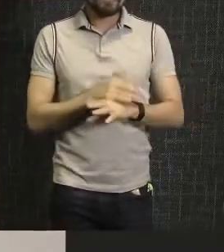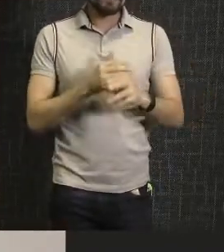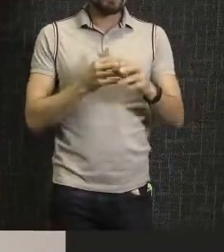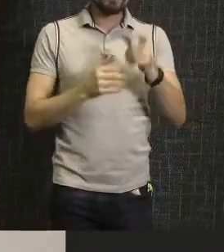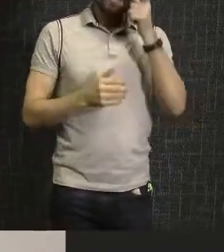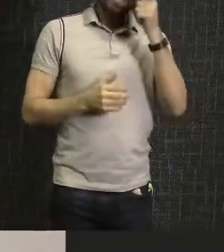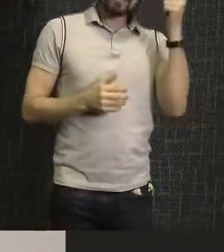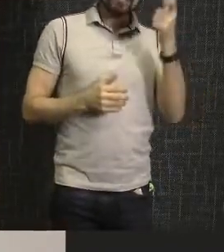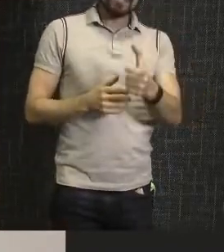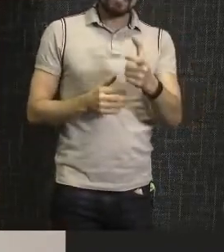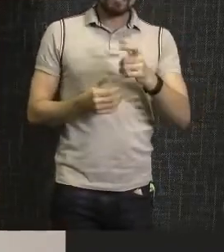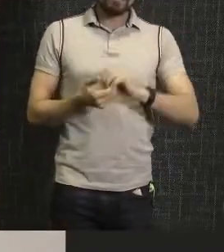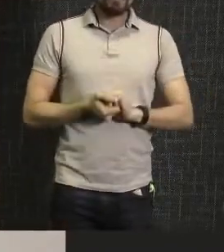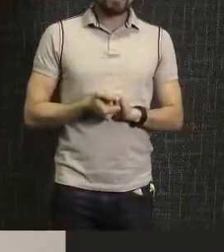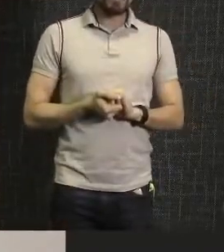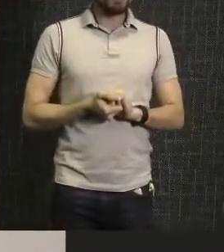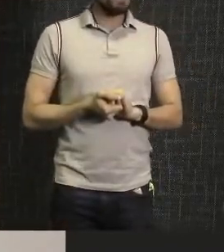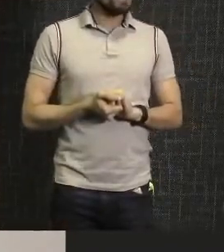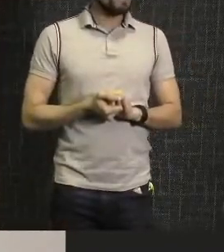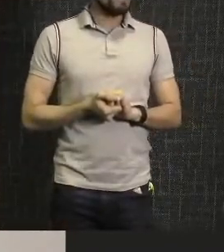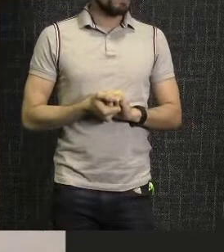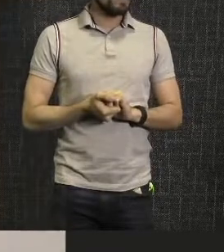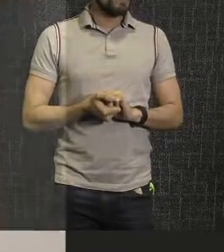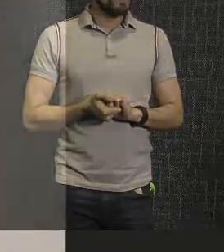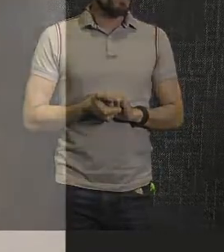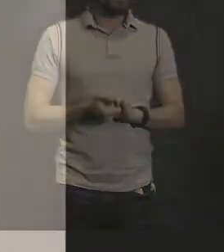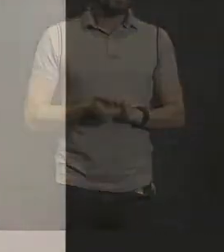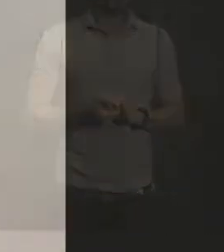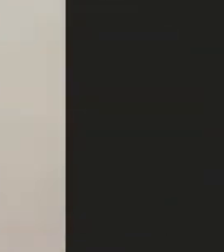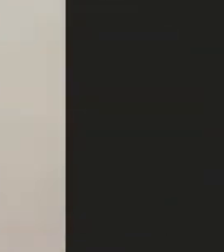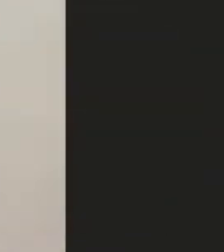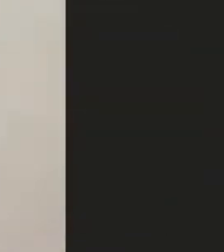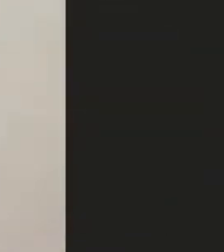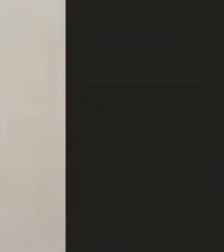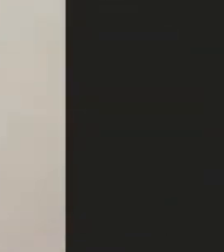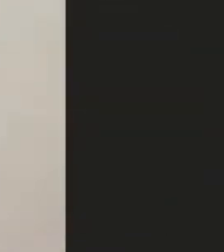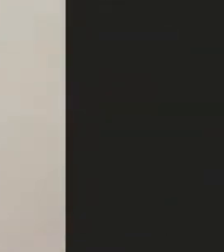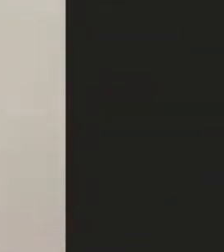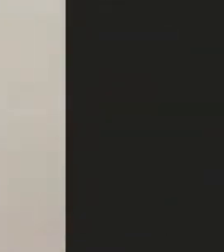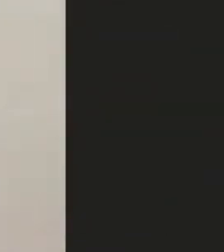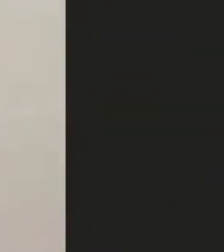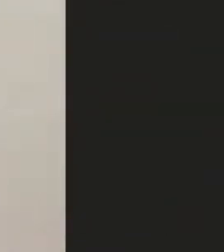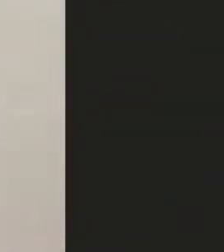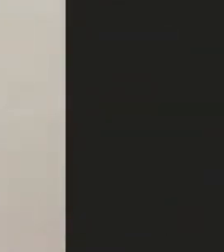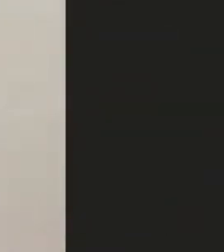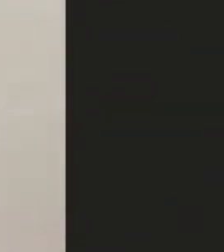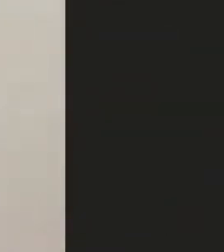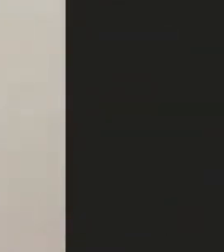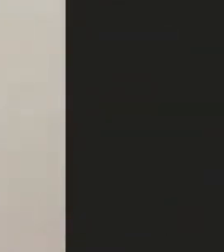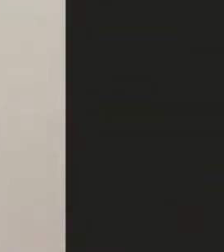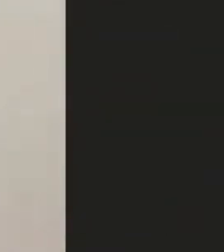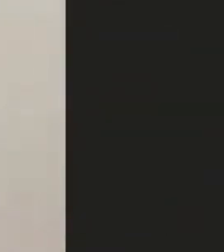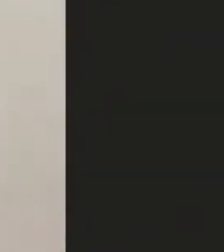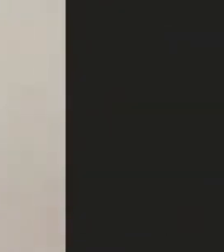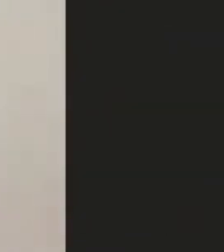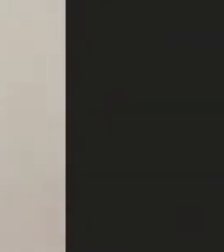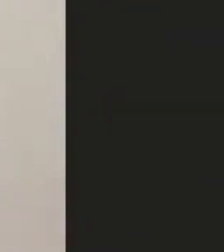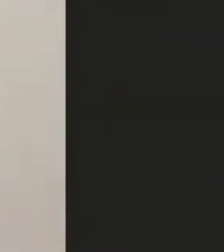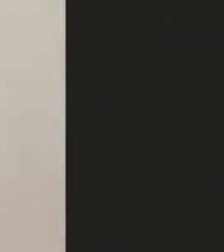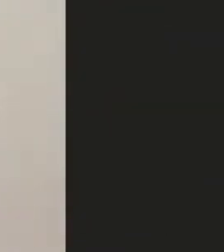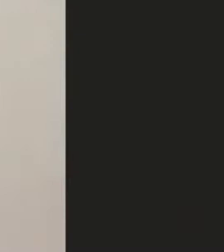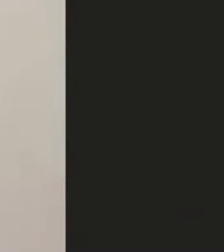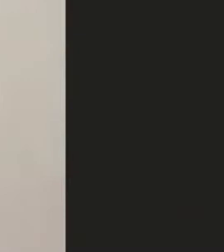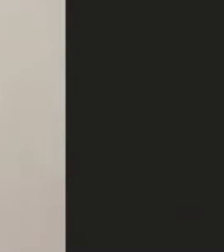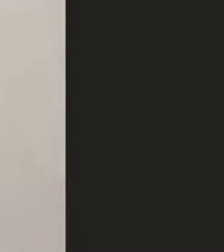estudar: quais são as situações onde as preferências, os gostos dos consumidores mudam de uma forma